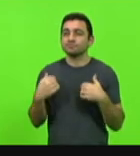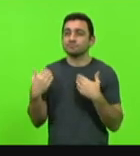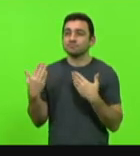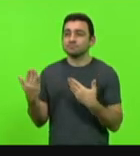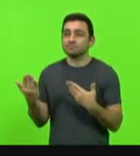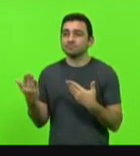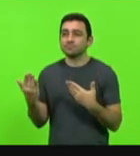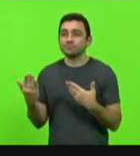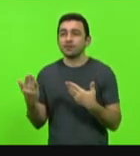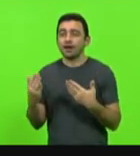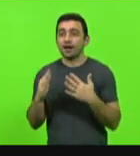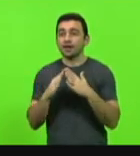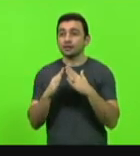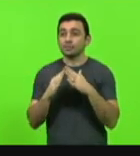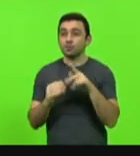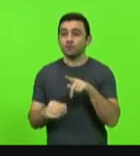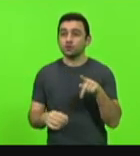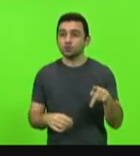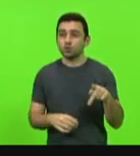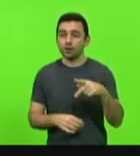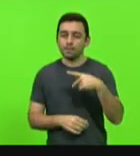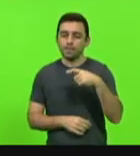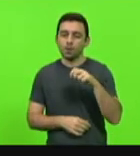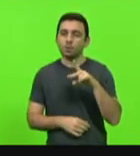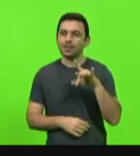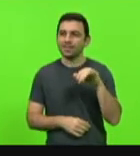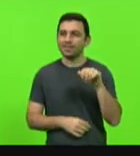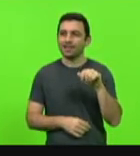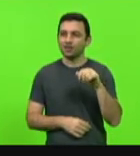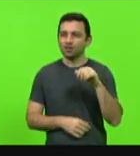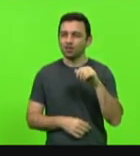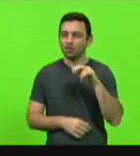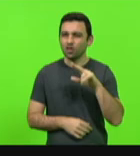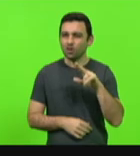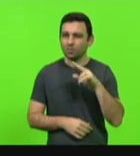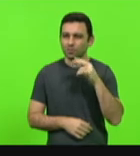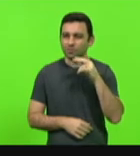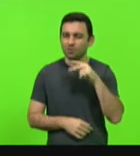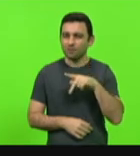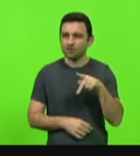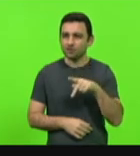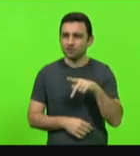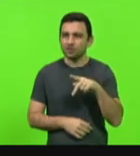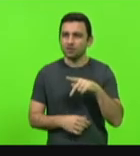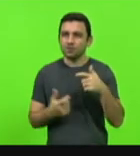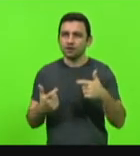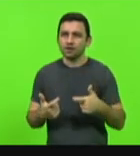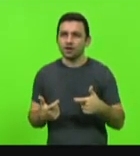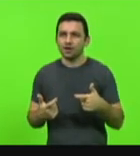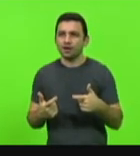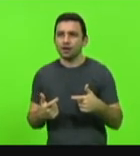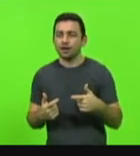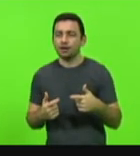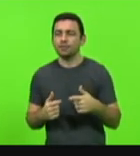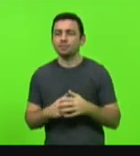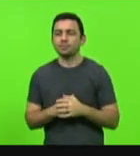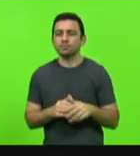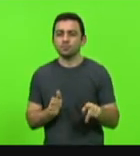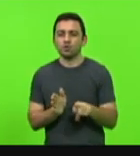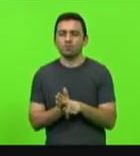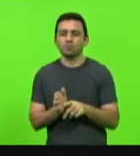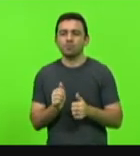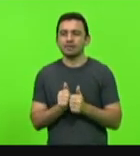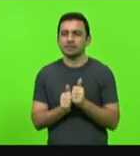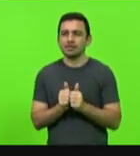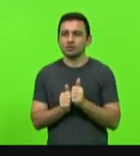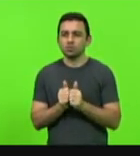casa de uma professora chamada Paulina Campigoto, na localidade de 7 de janeiro, em Massaranduba. Olha o IP amarelo,